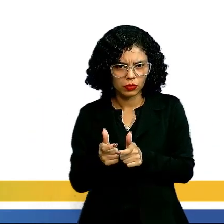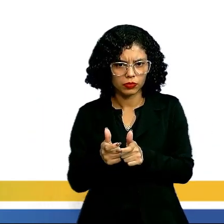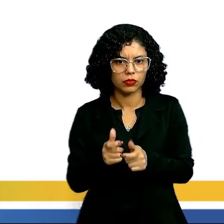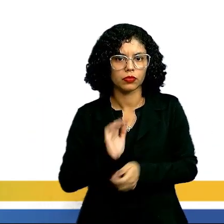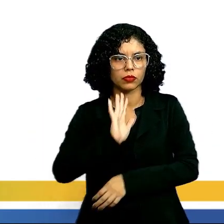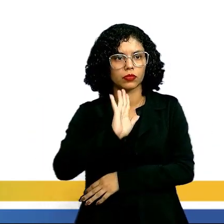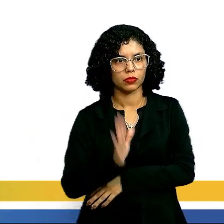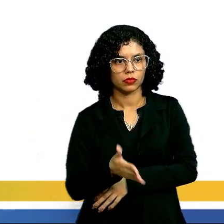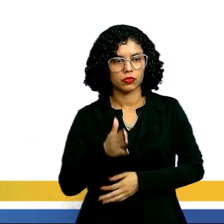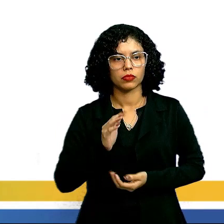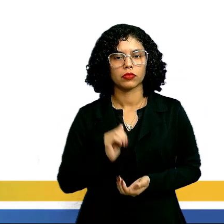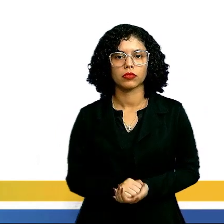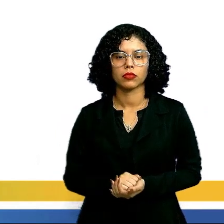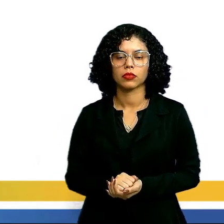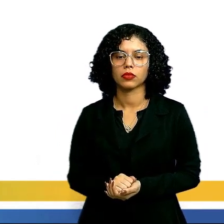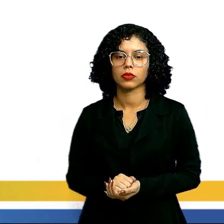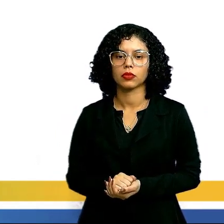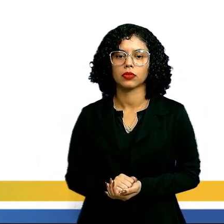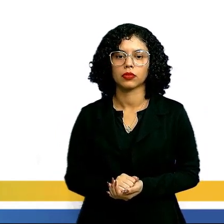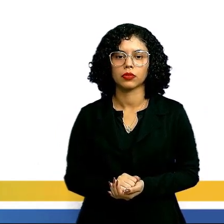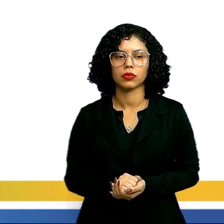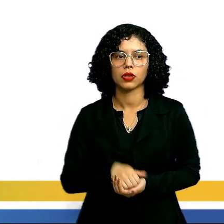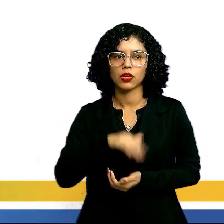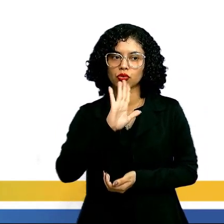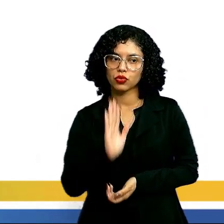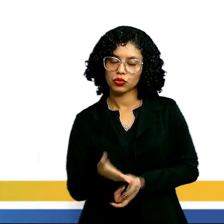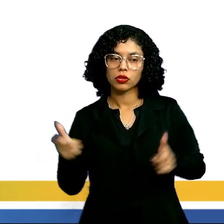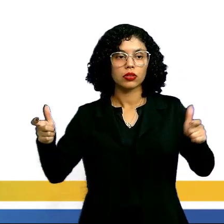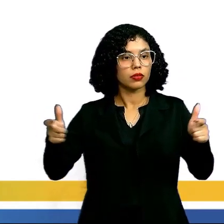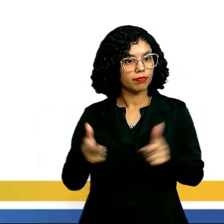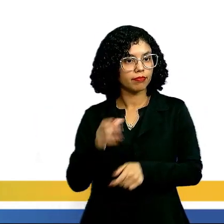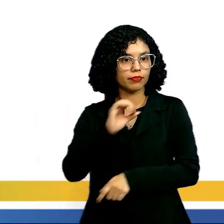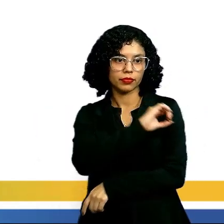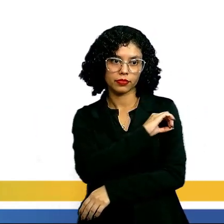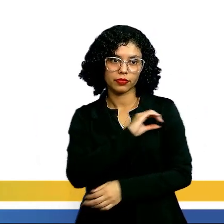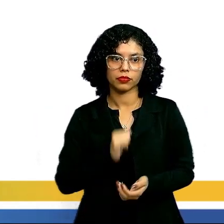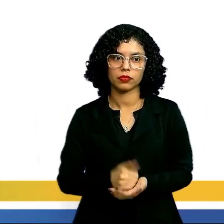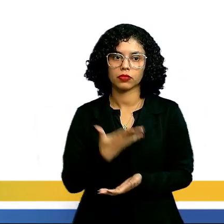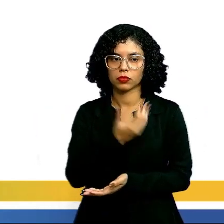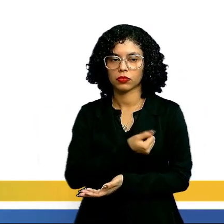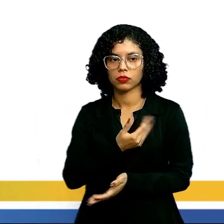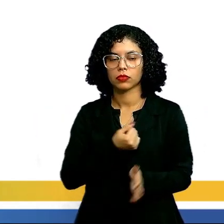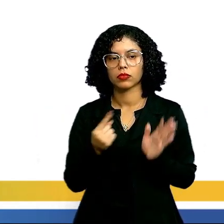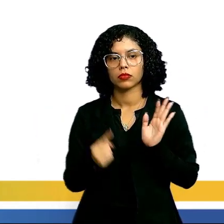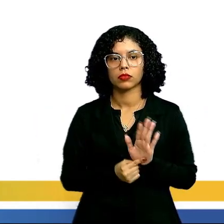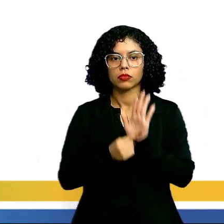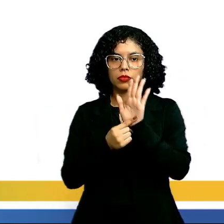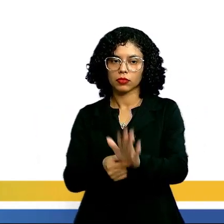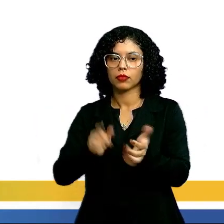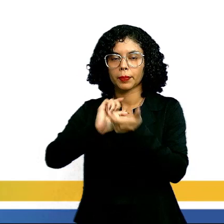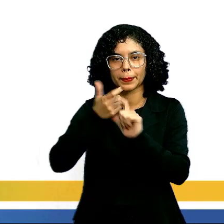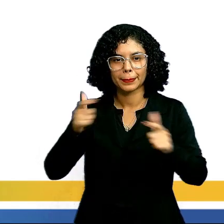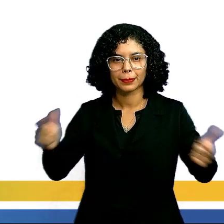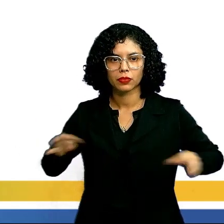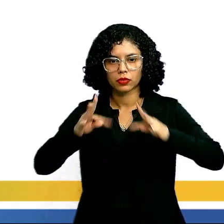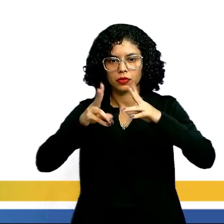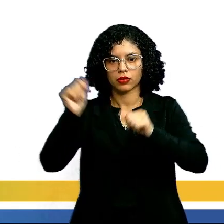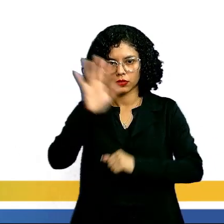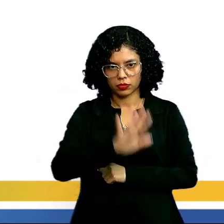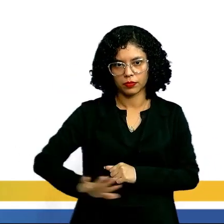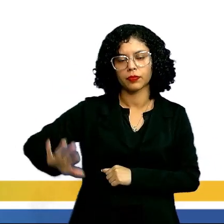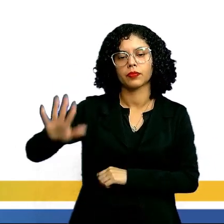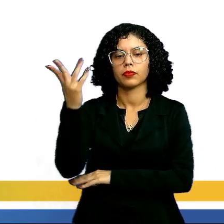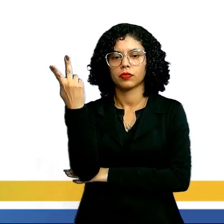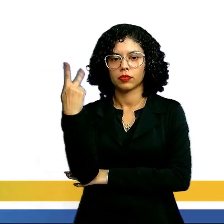pré-escola diminuíram, tá? Elas diminuíram. Já na creche, esse número